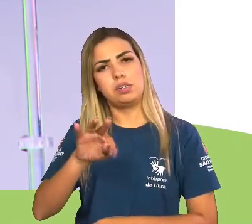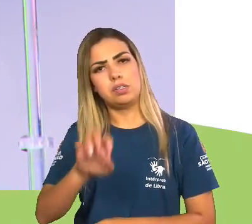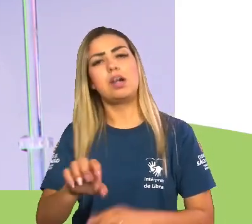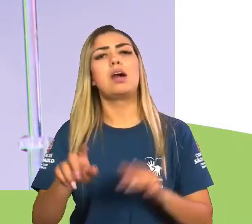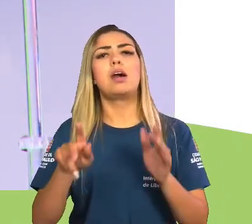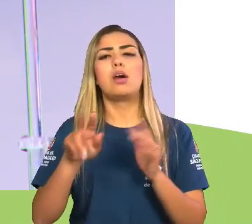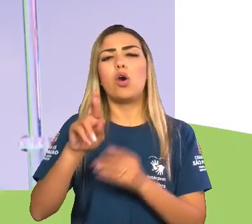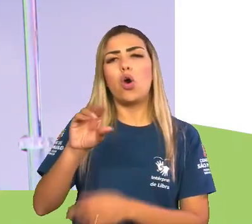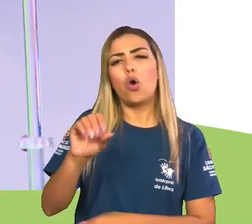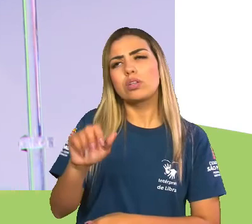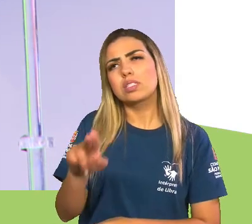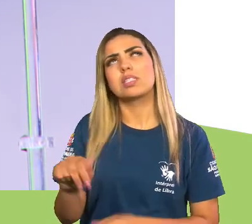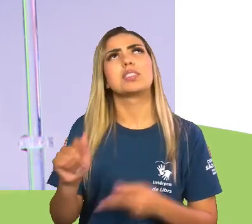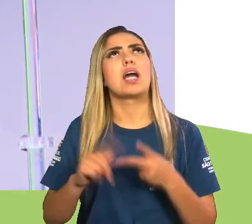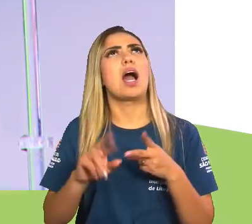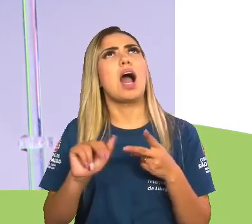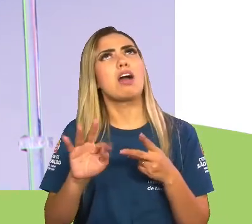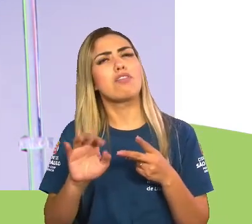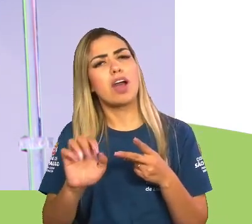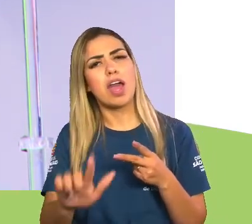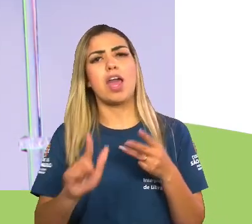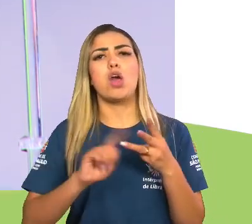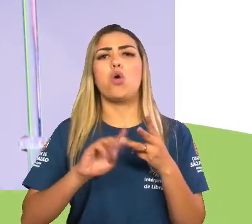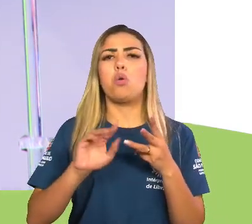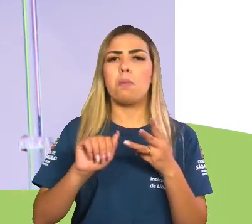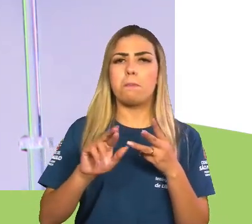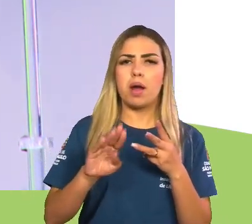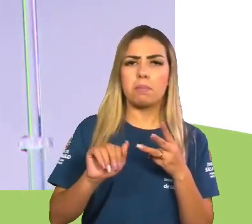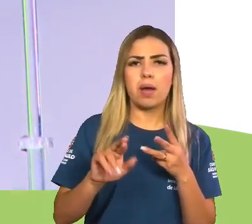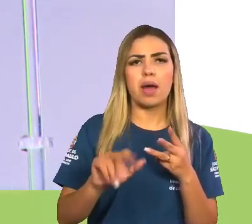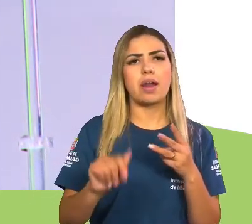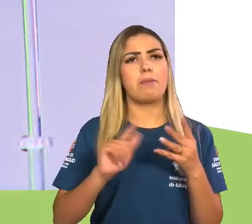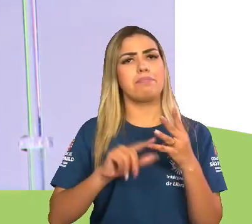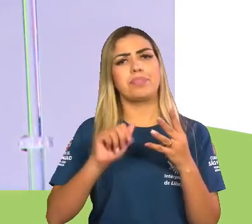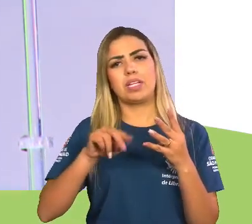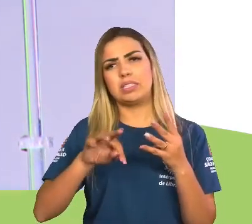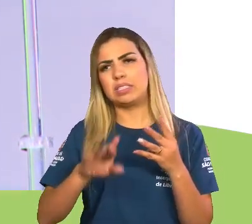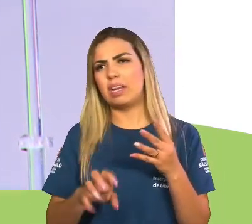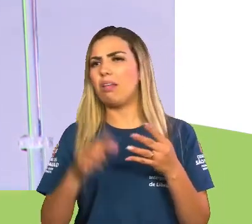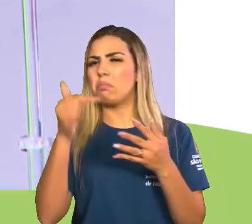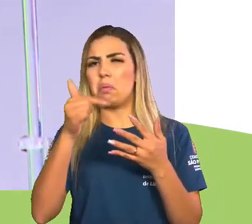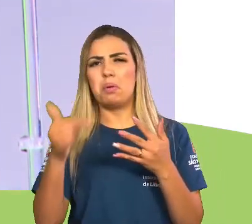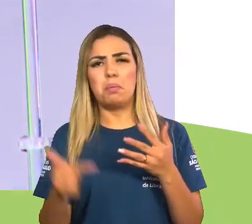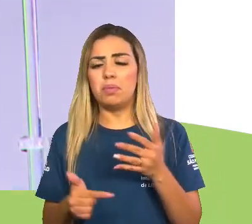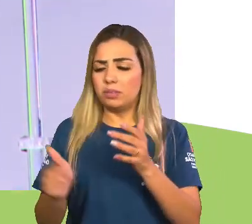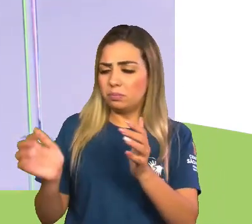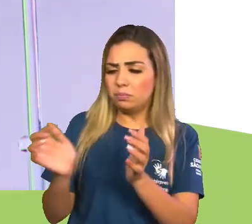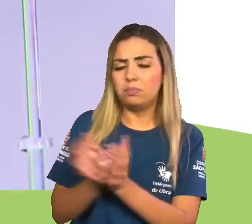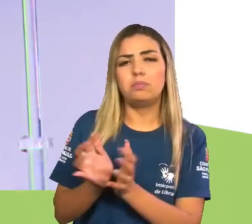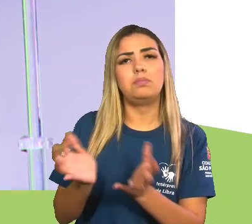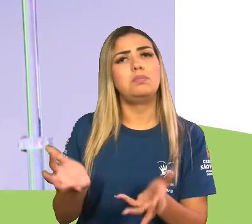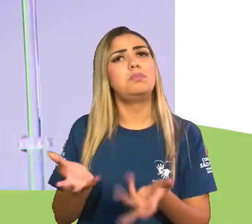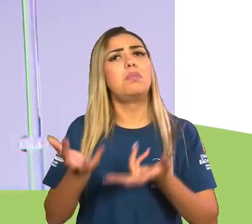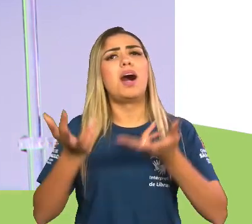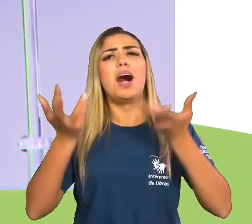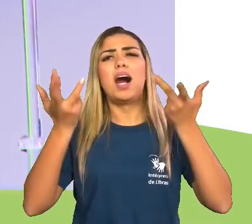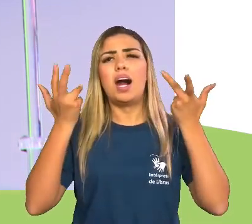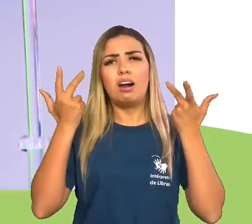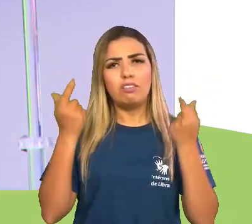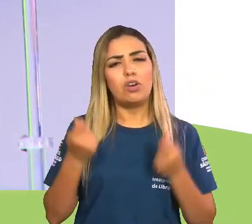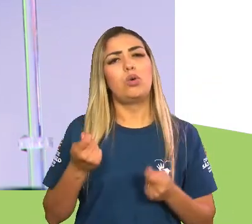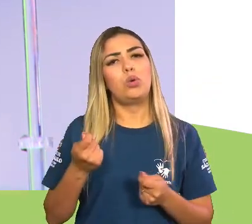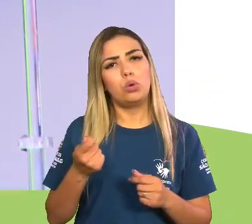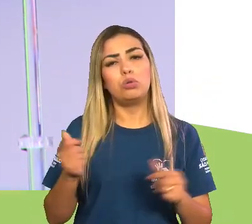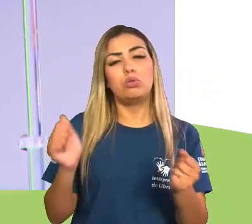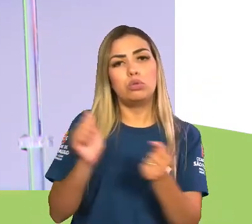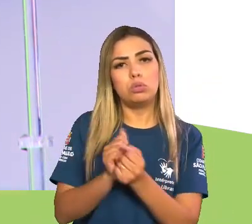Rosana, o Rafael, a Bárbara, o Will, a Andréia, que cá entre nós formam um time imbatível ao lado do Tony e da